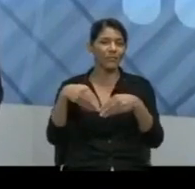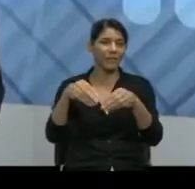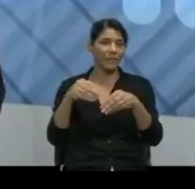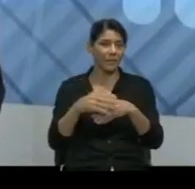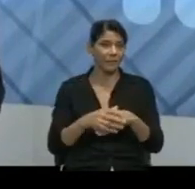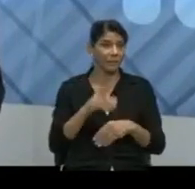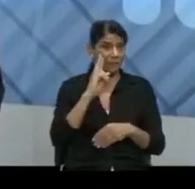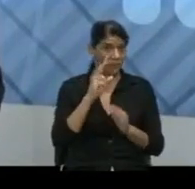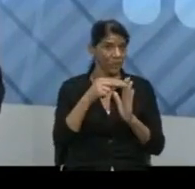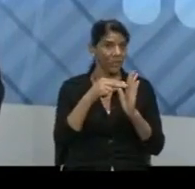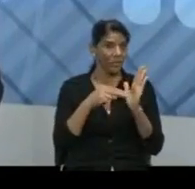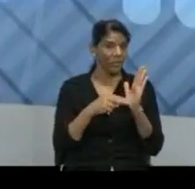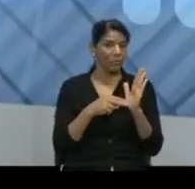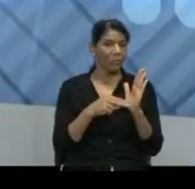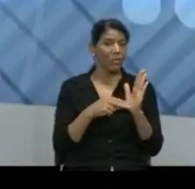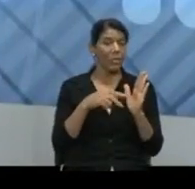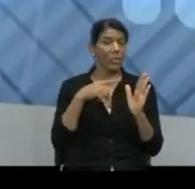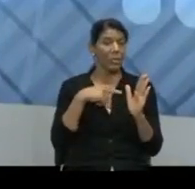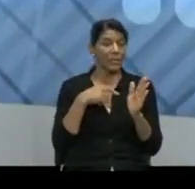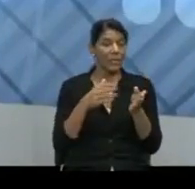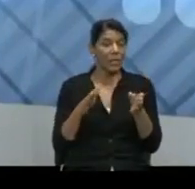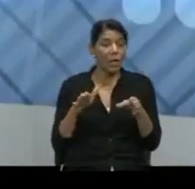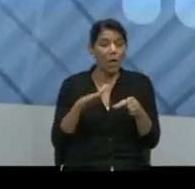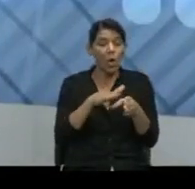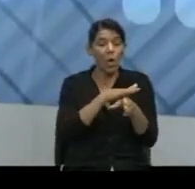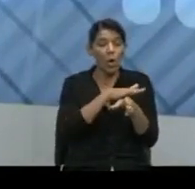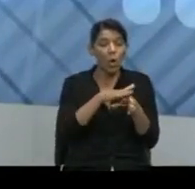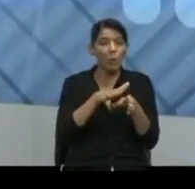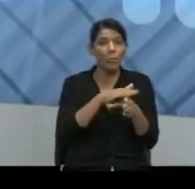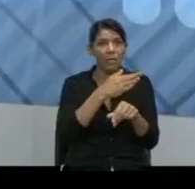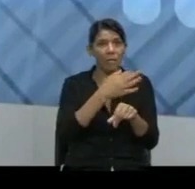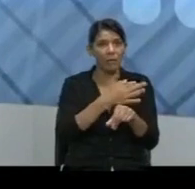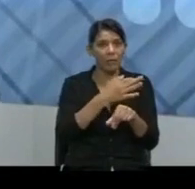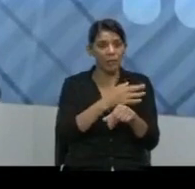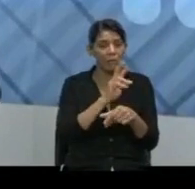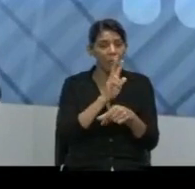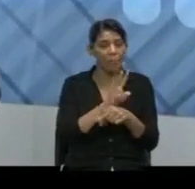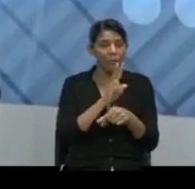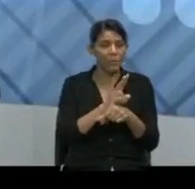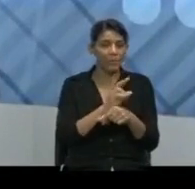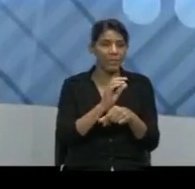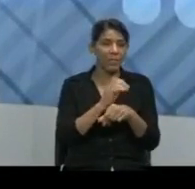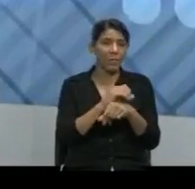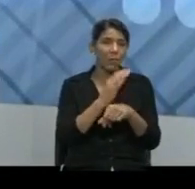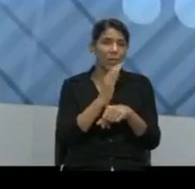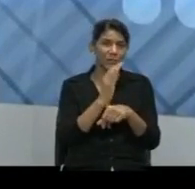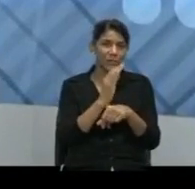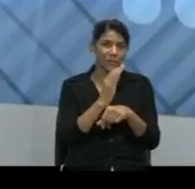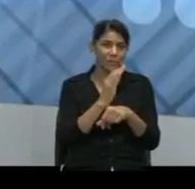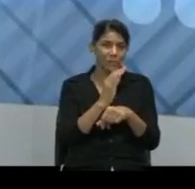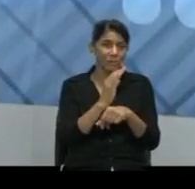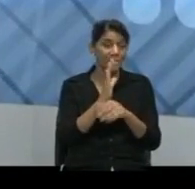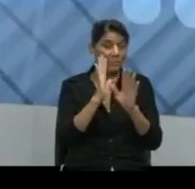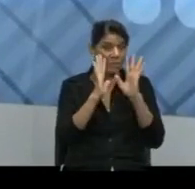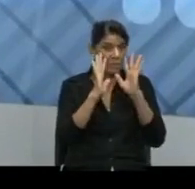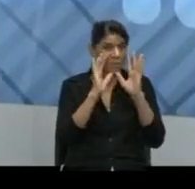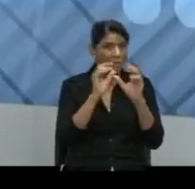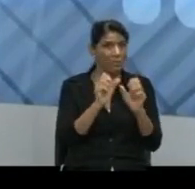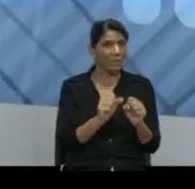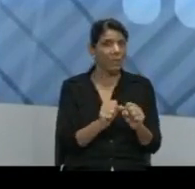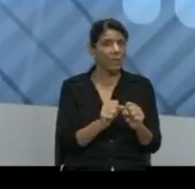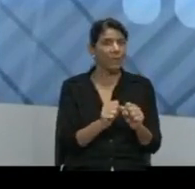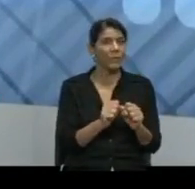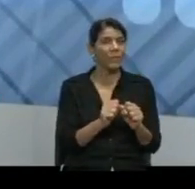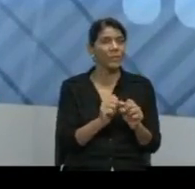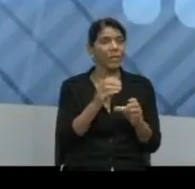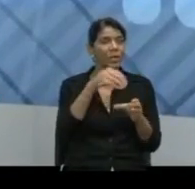de 2014 que tem um cobrimento mínimo para a armadura para proteger o aço. Ok? Então tem que prestar bastante atenção nisso. A